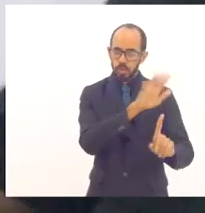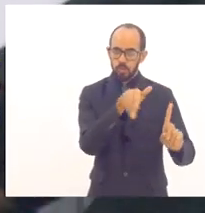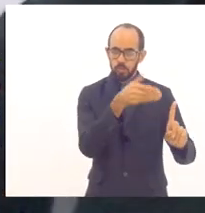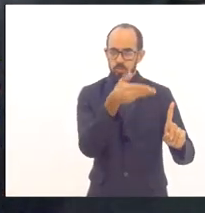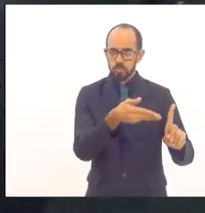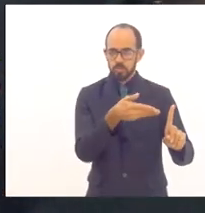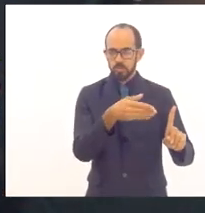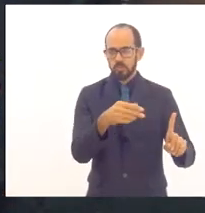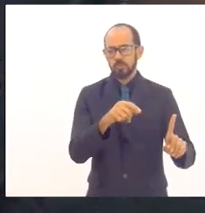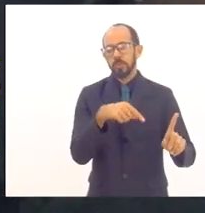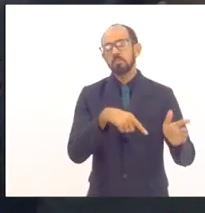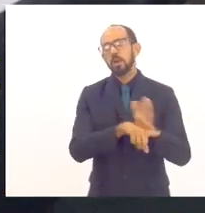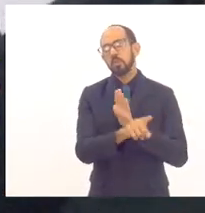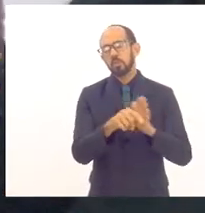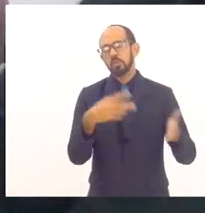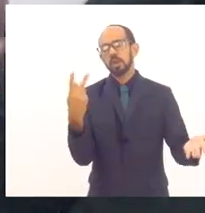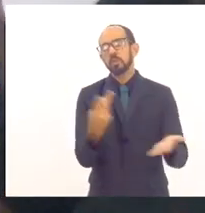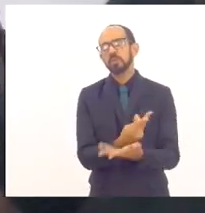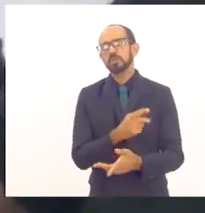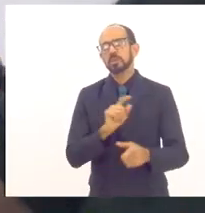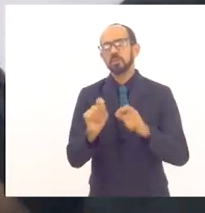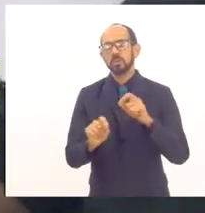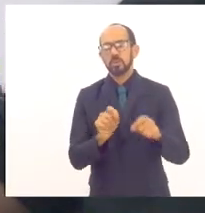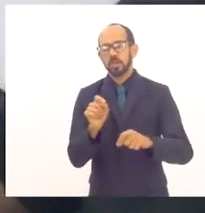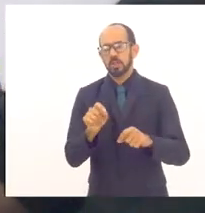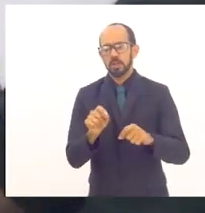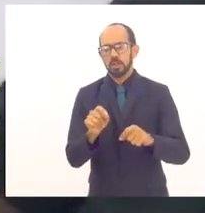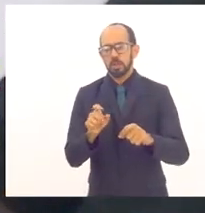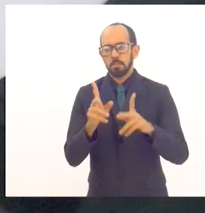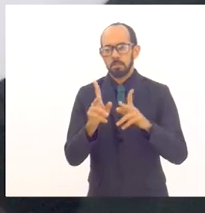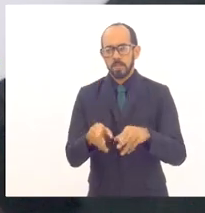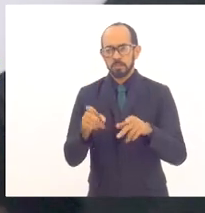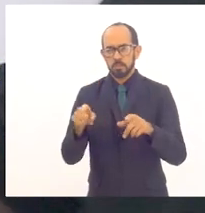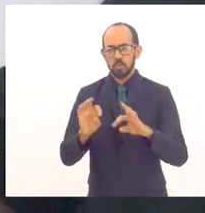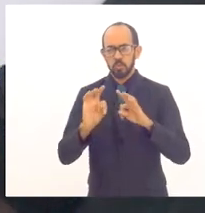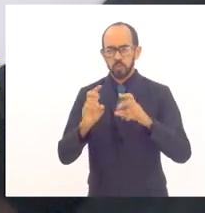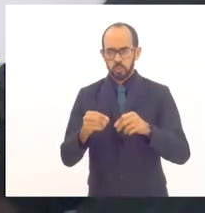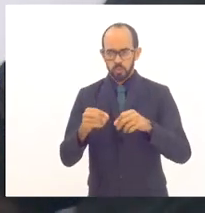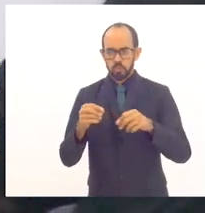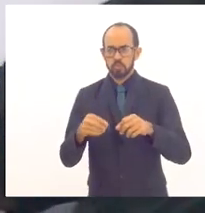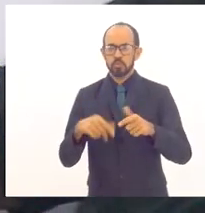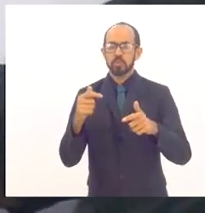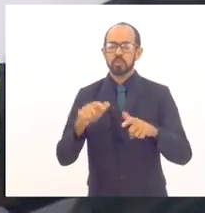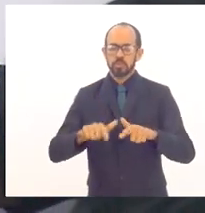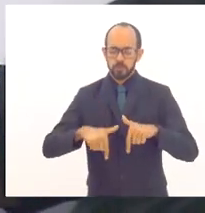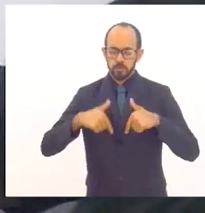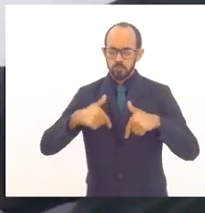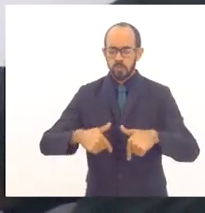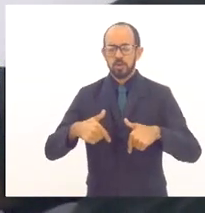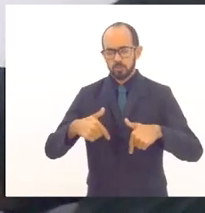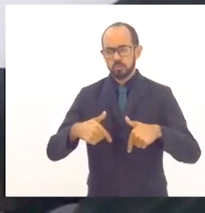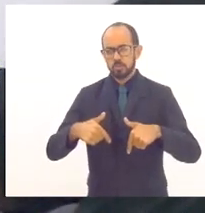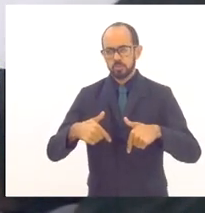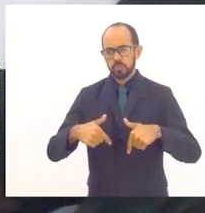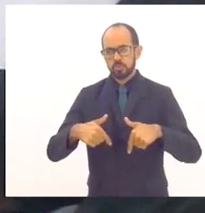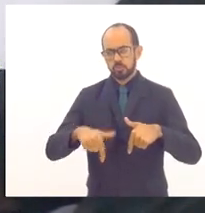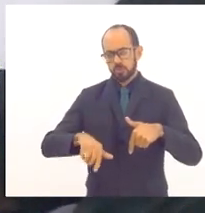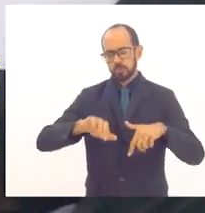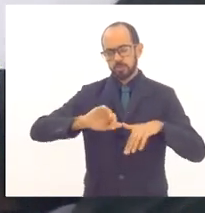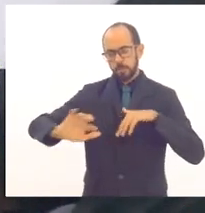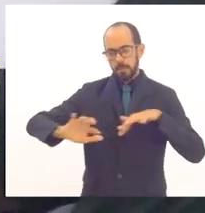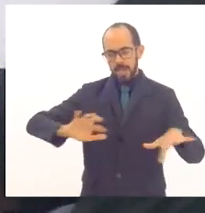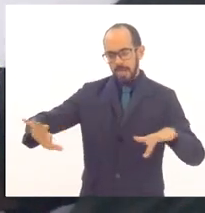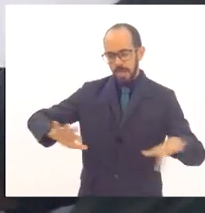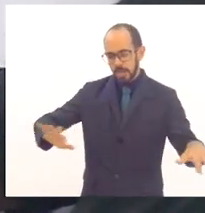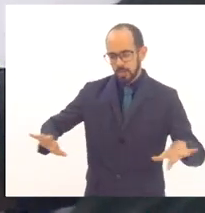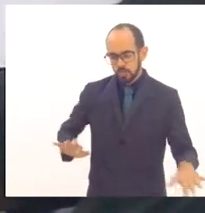está acontecendo? Apesar de todos esses, apesar de todos esses esforços segmentados, apesar